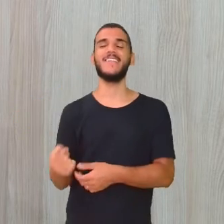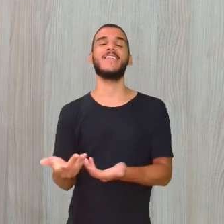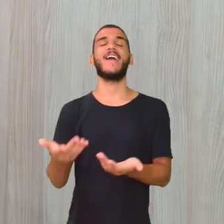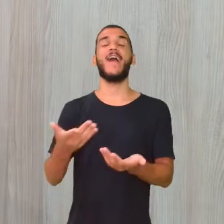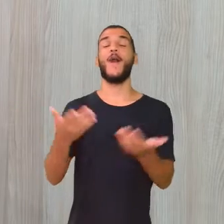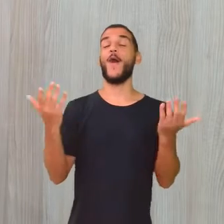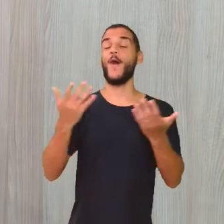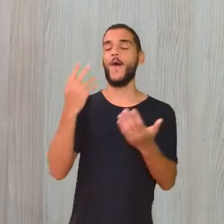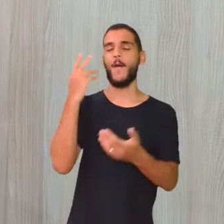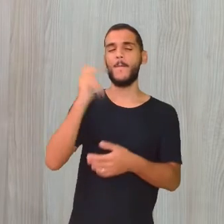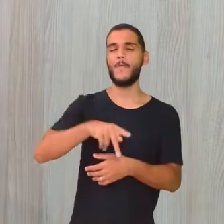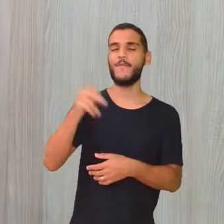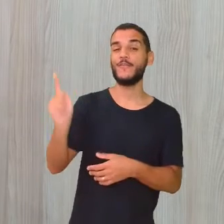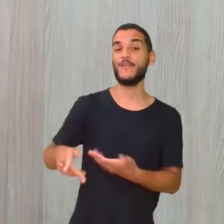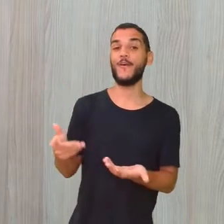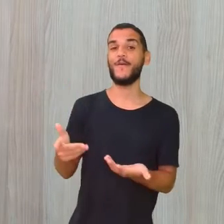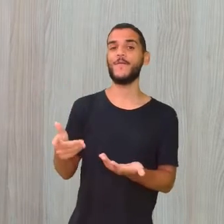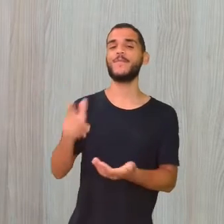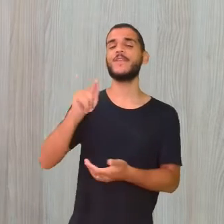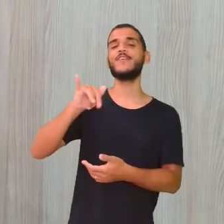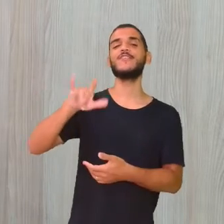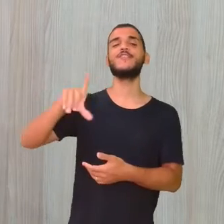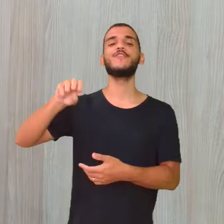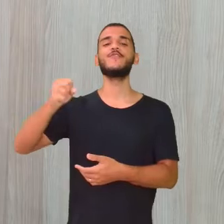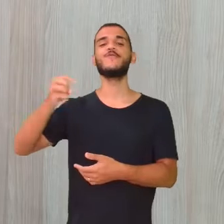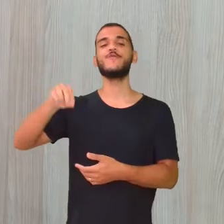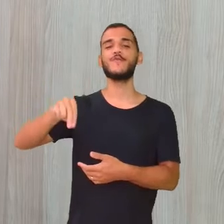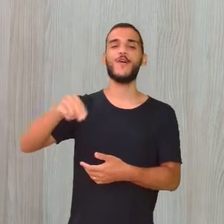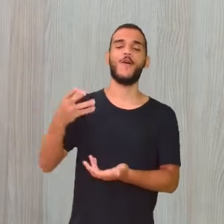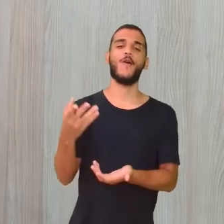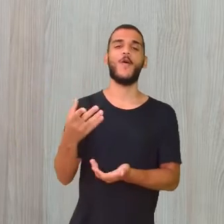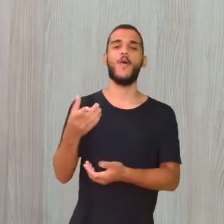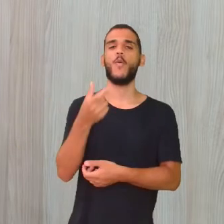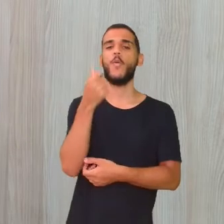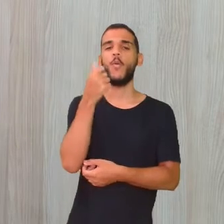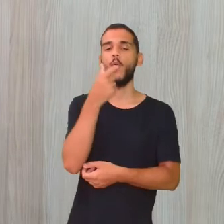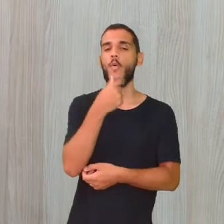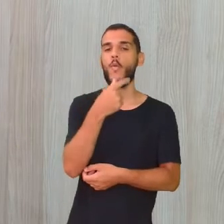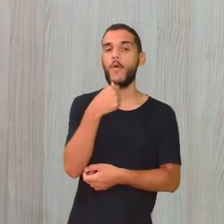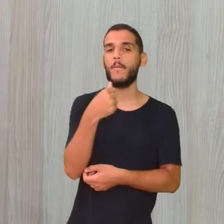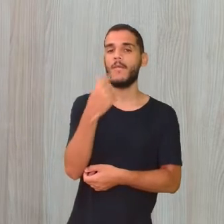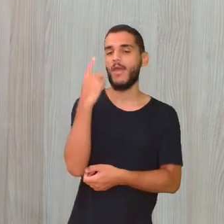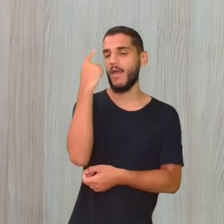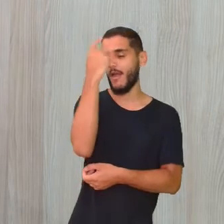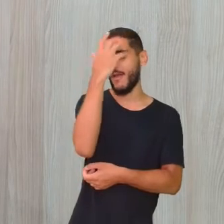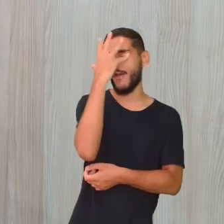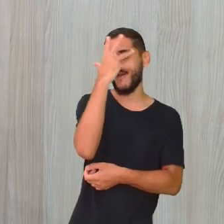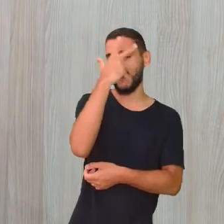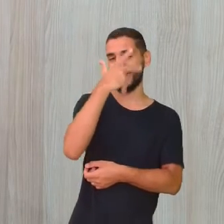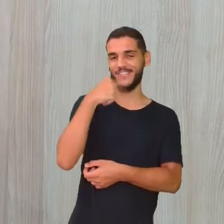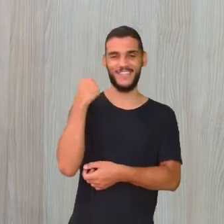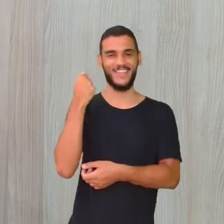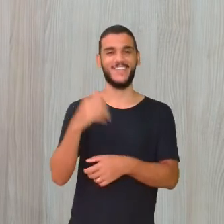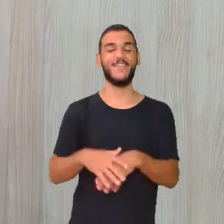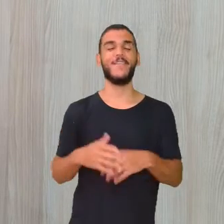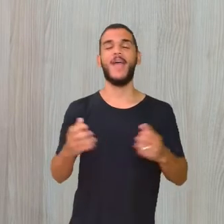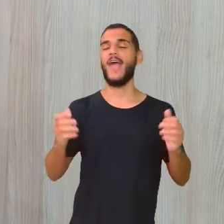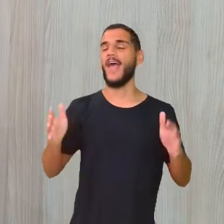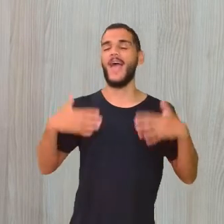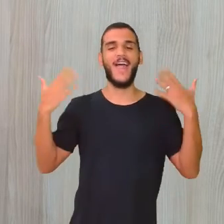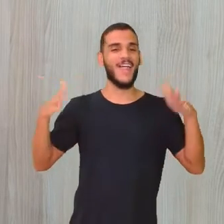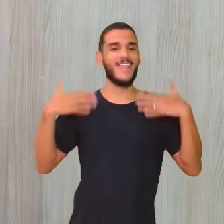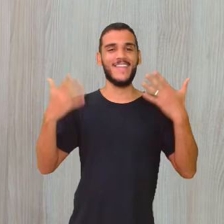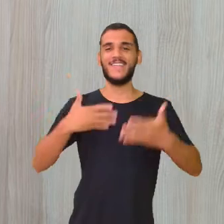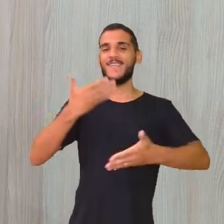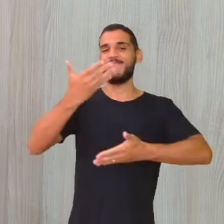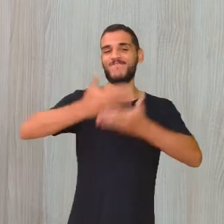aula de matemática, o próprio professor Gilson Soares, o rapaz do rostinho lindo. É sempre uma alegria estar aqui dialogando com